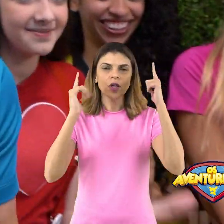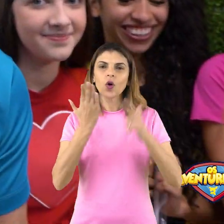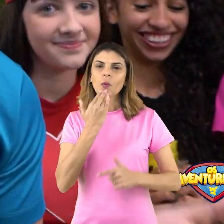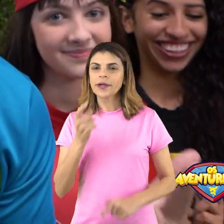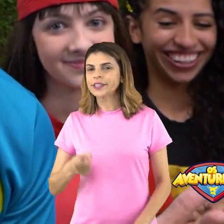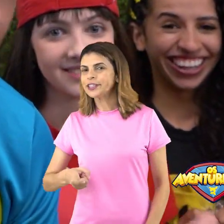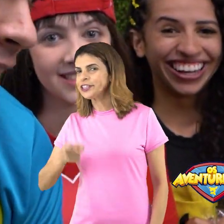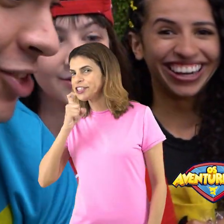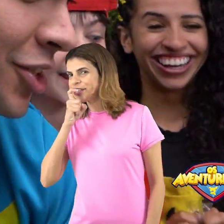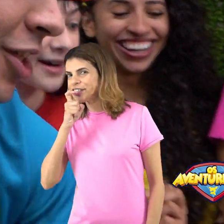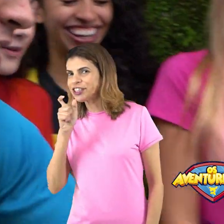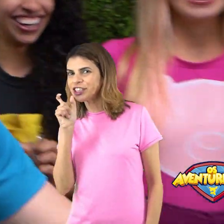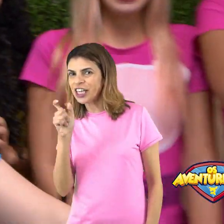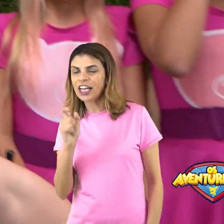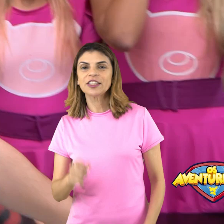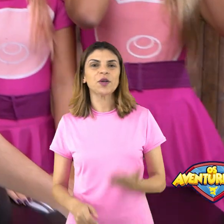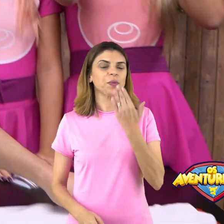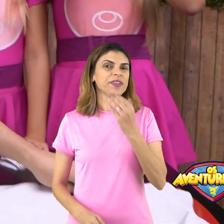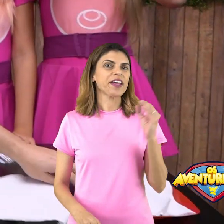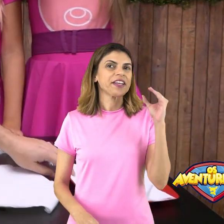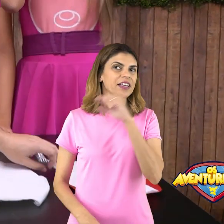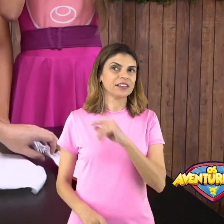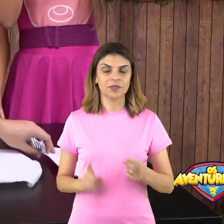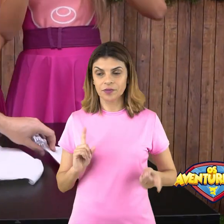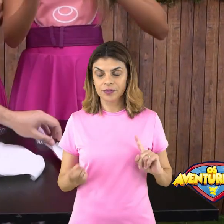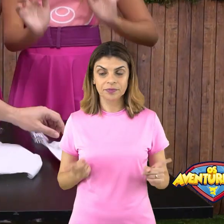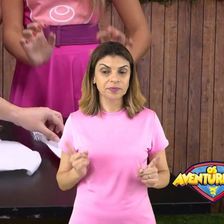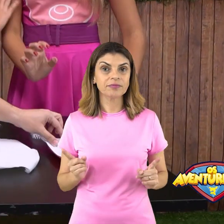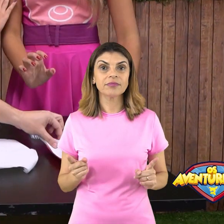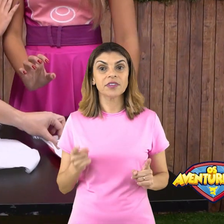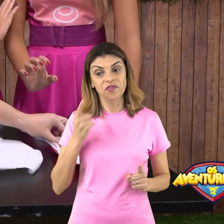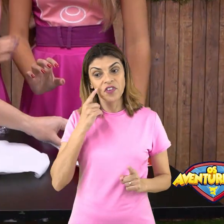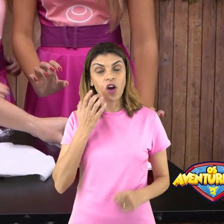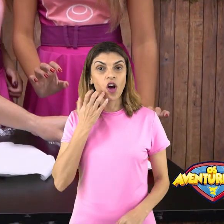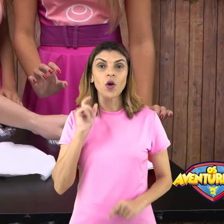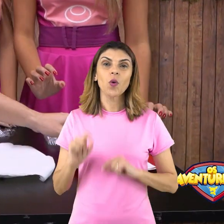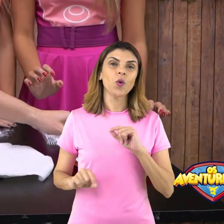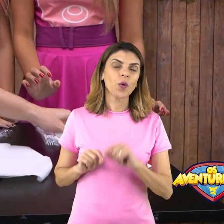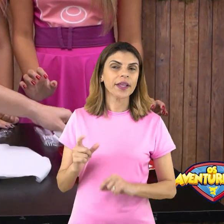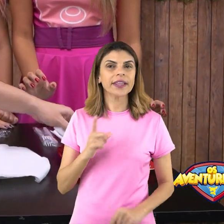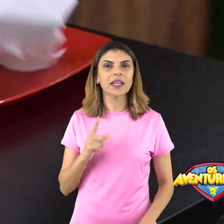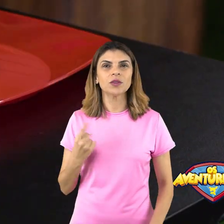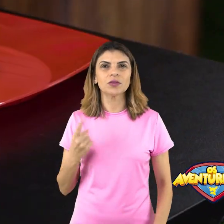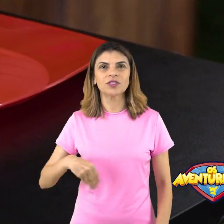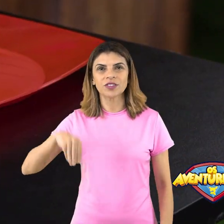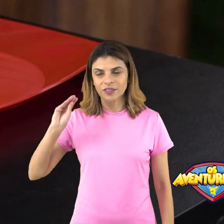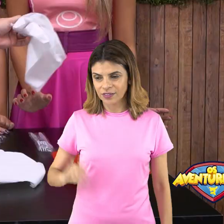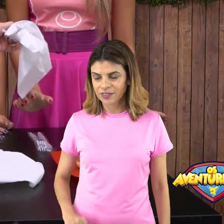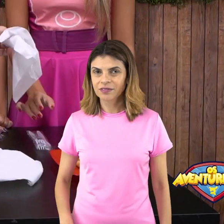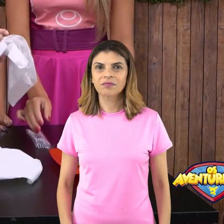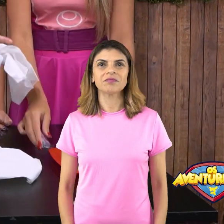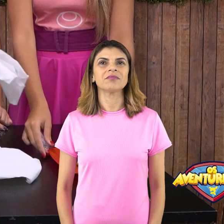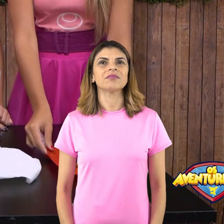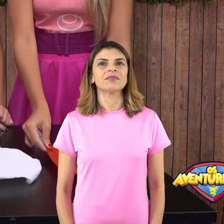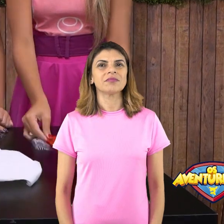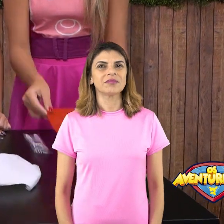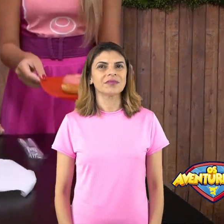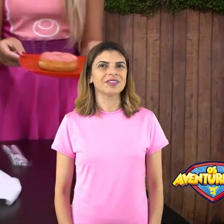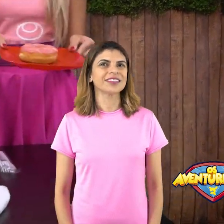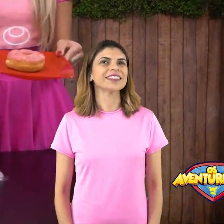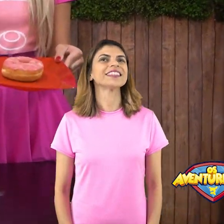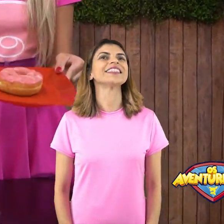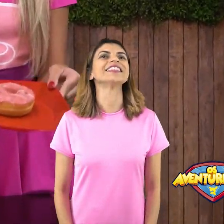comida congelada ou quente. Tô nervosa. Quem vai começar vai ser a aventureira rosa. Vamos ver o que tem lá. Aqui. Um, dois, três e já!